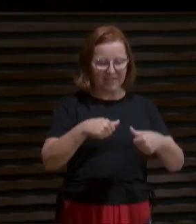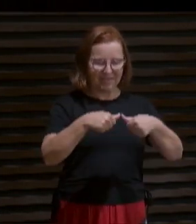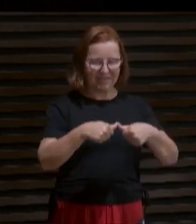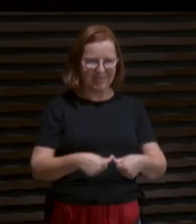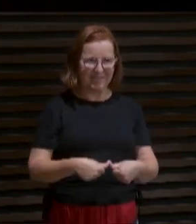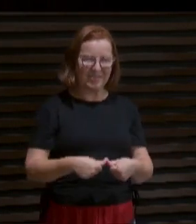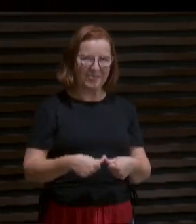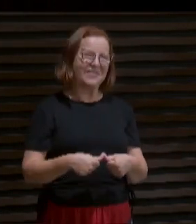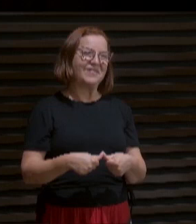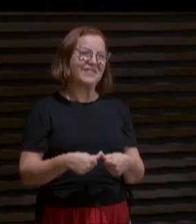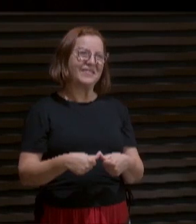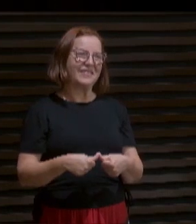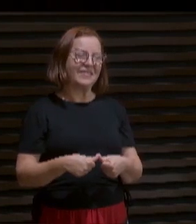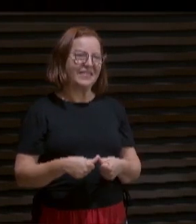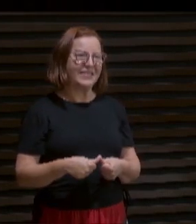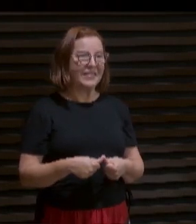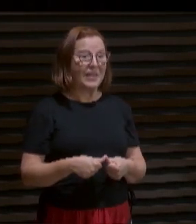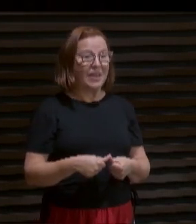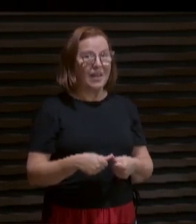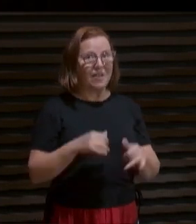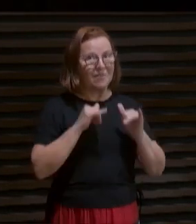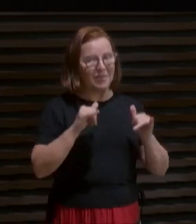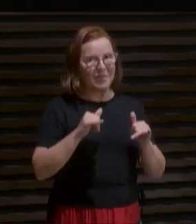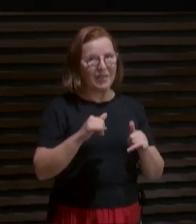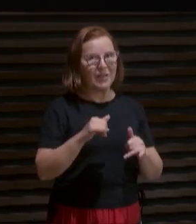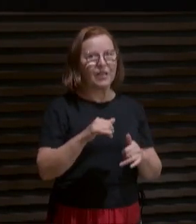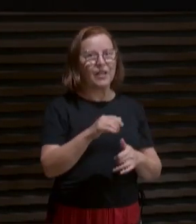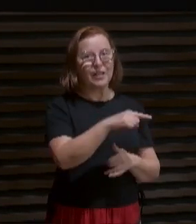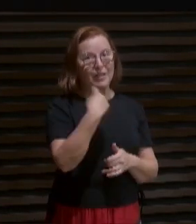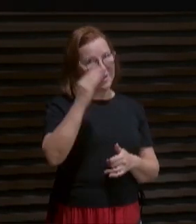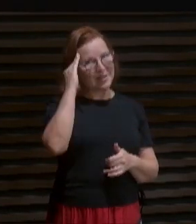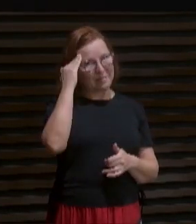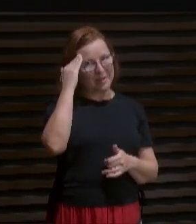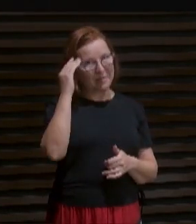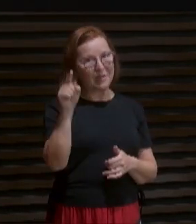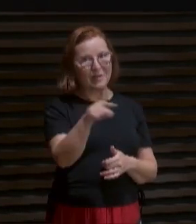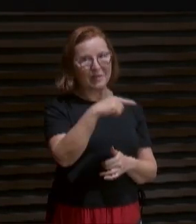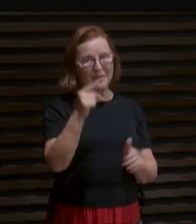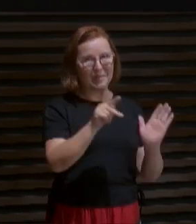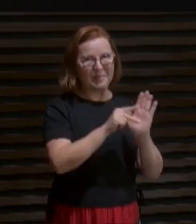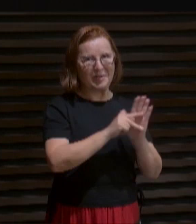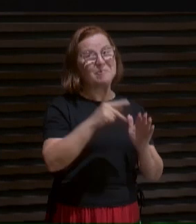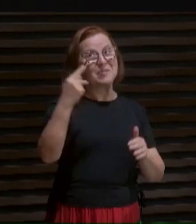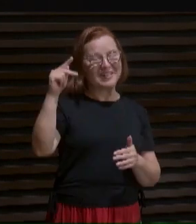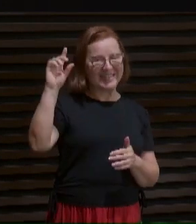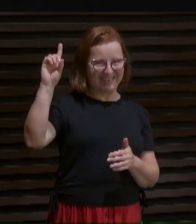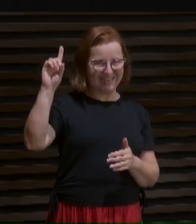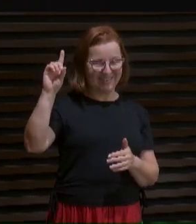jaz. Ele diz: sabemos que somos de Deus e que o